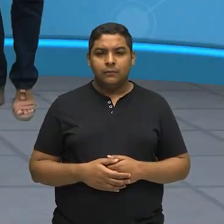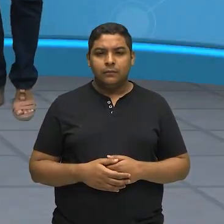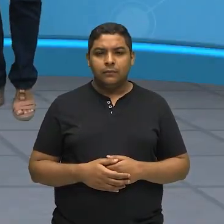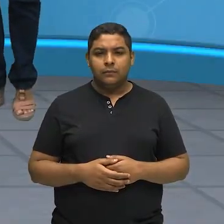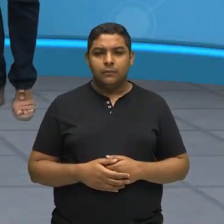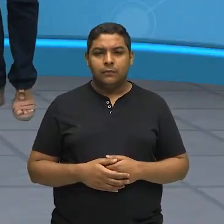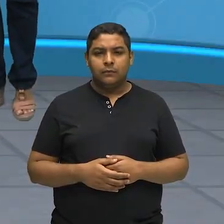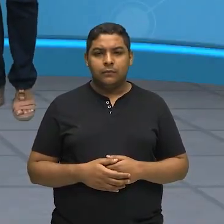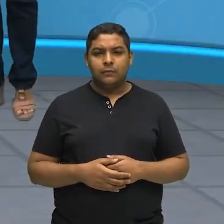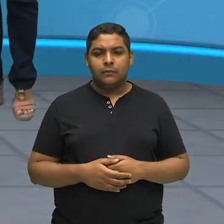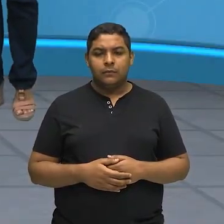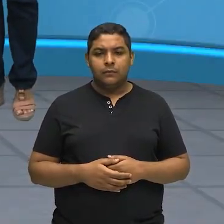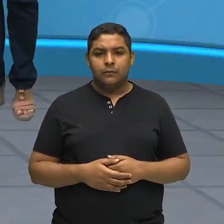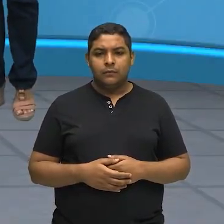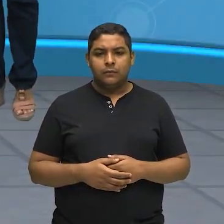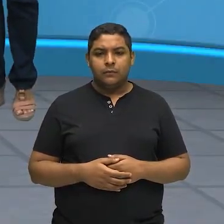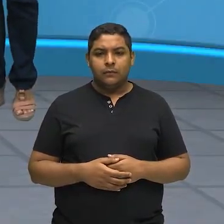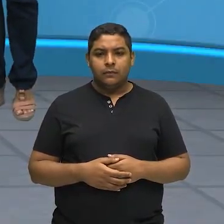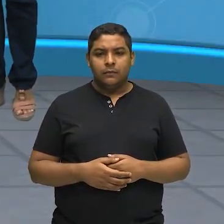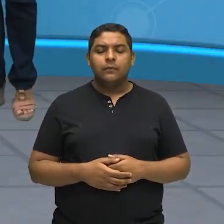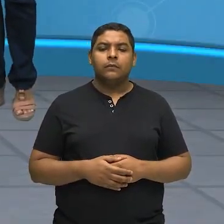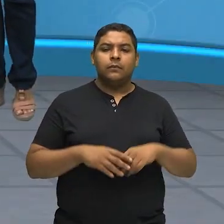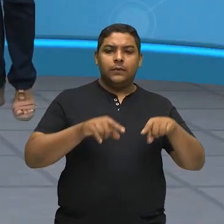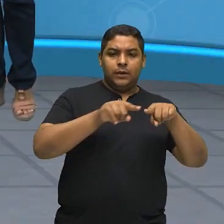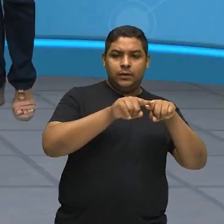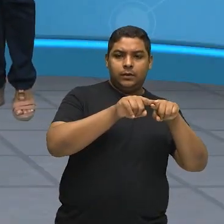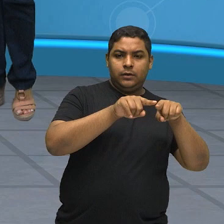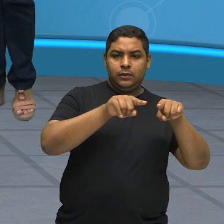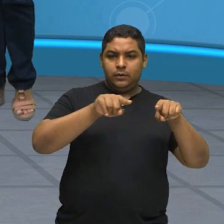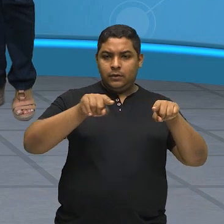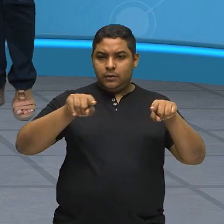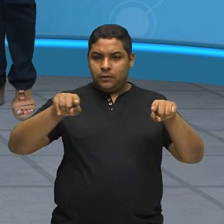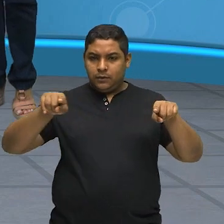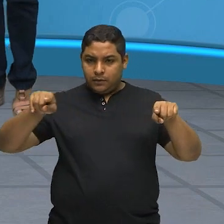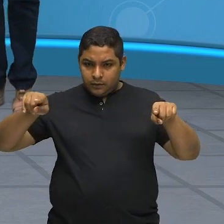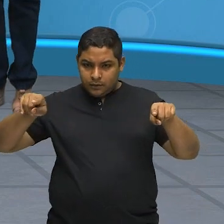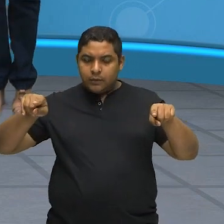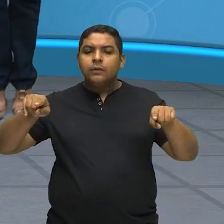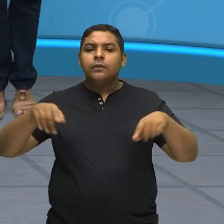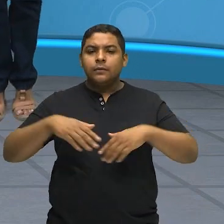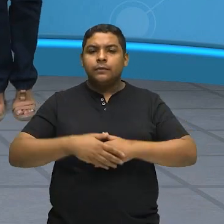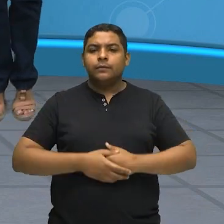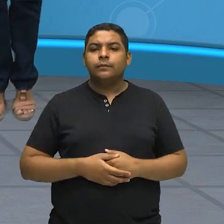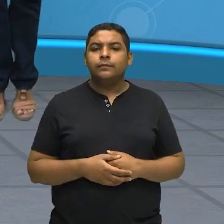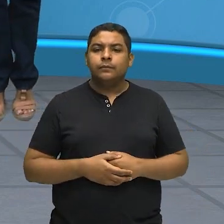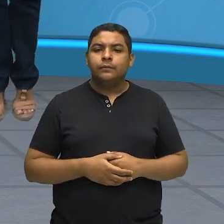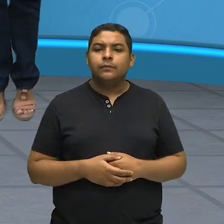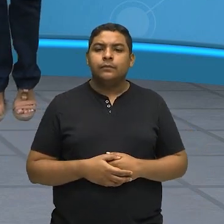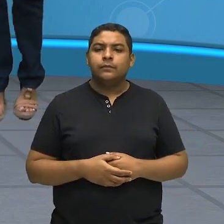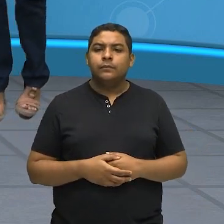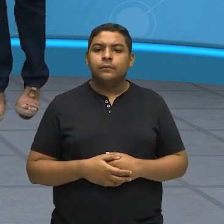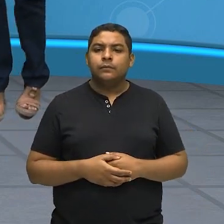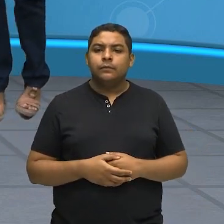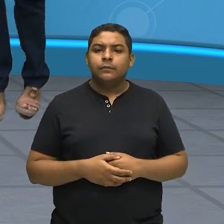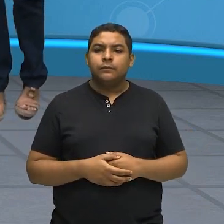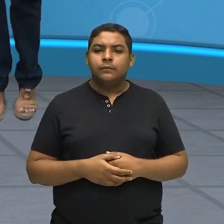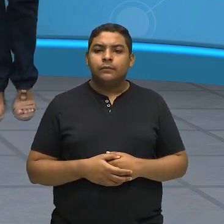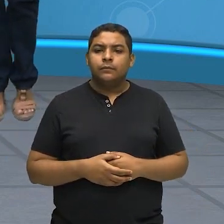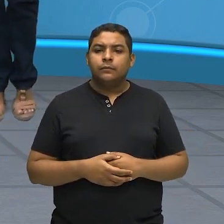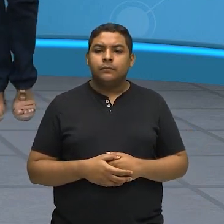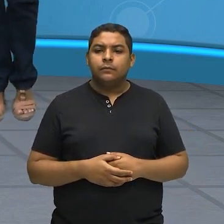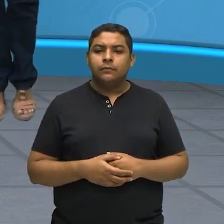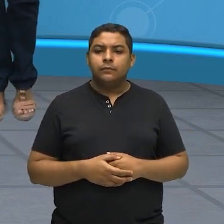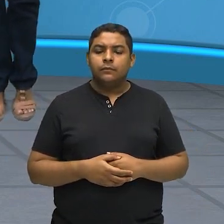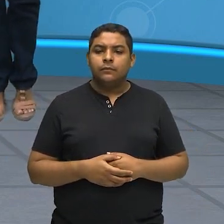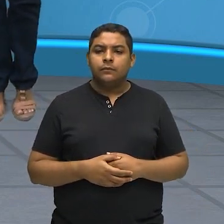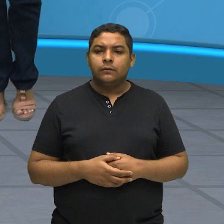vocês. Aqui nós temos a linha reta, a posição, e exatamente ali para produzir